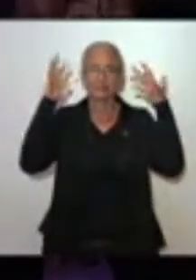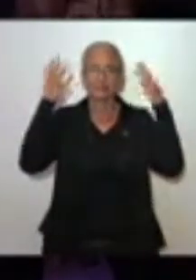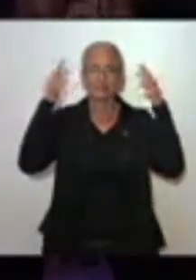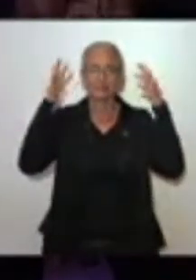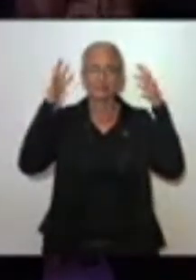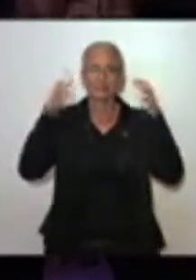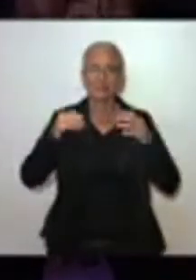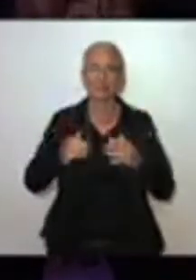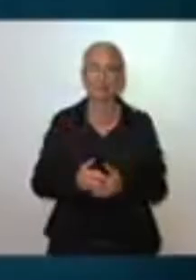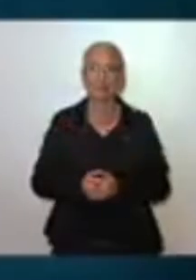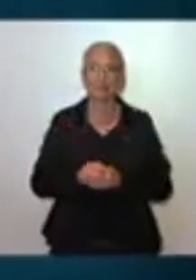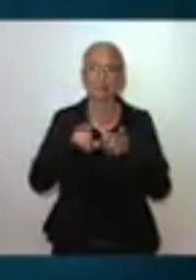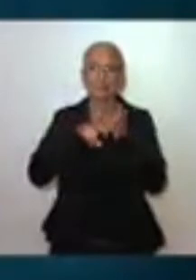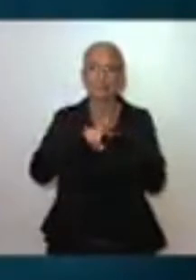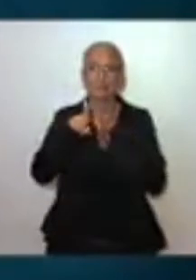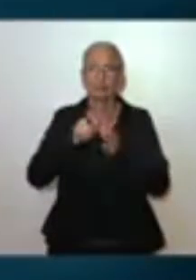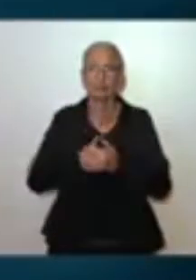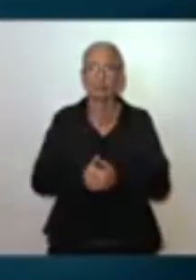e vamos à pergunta